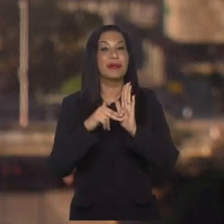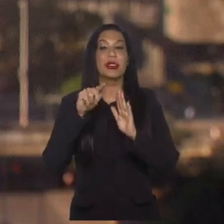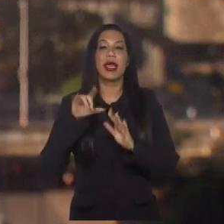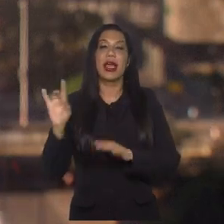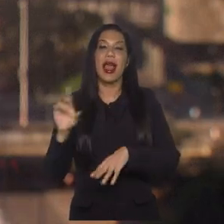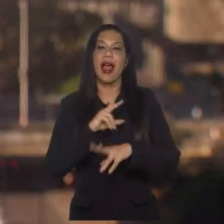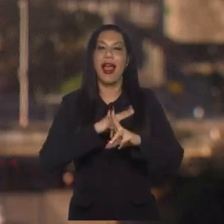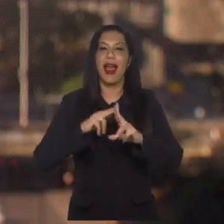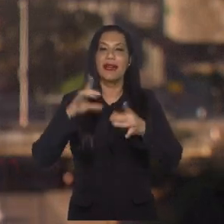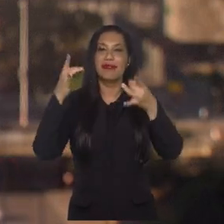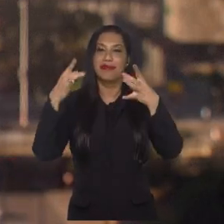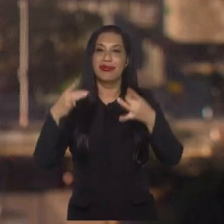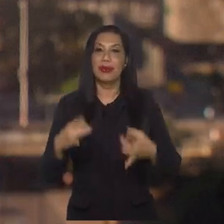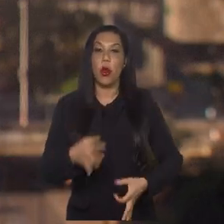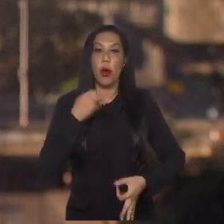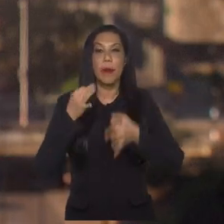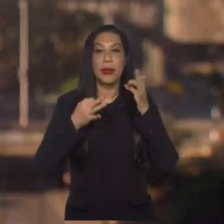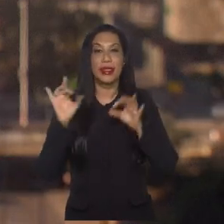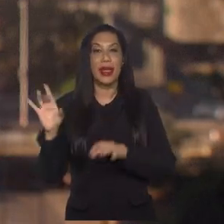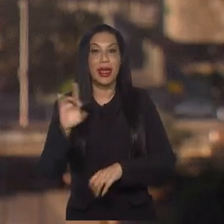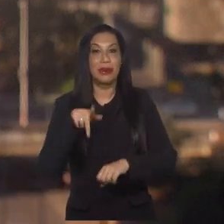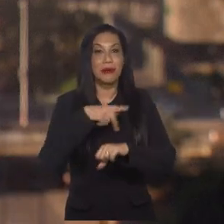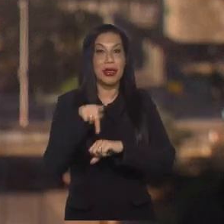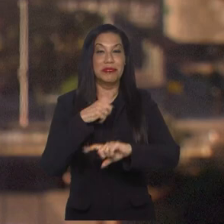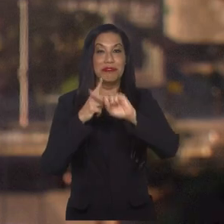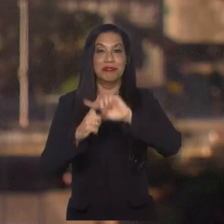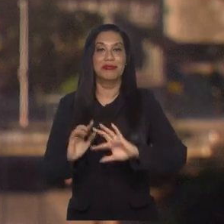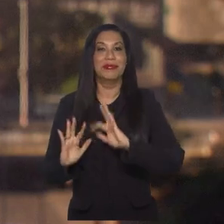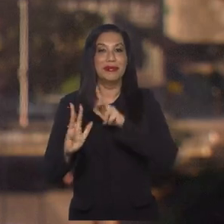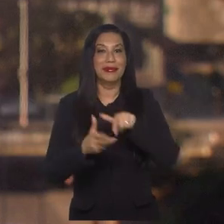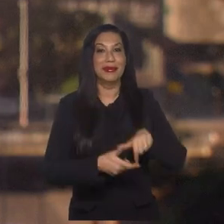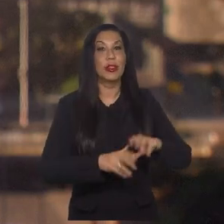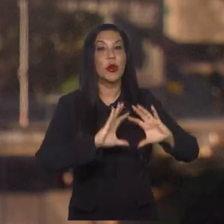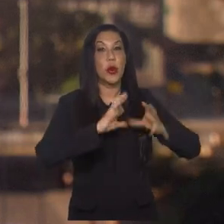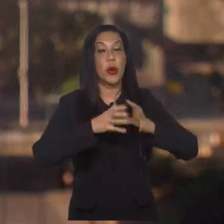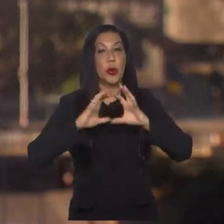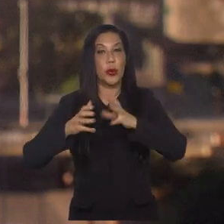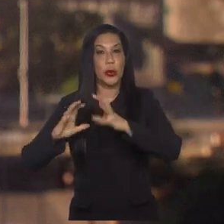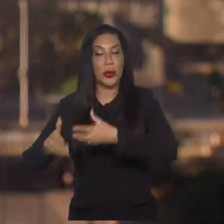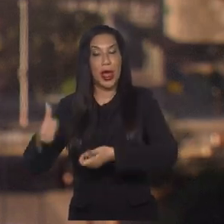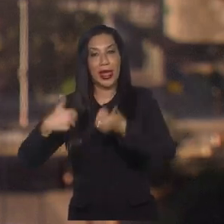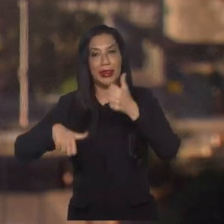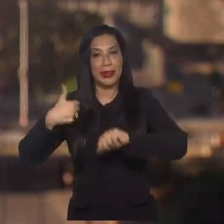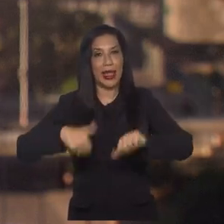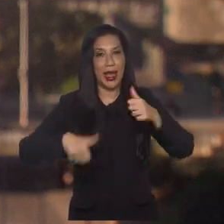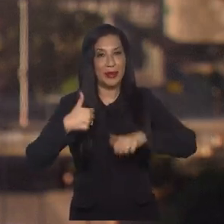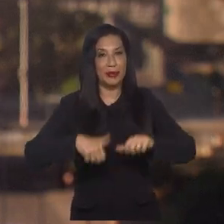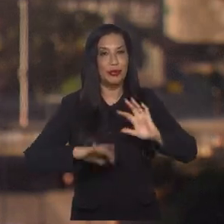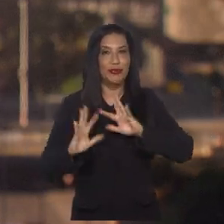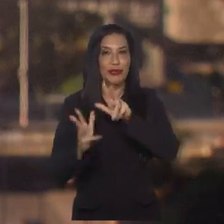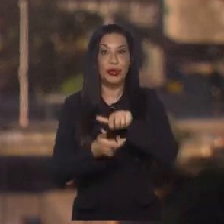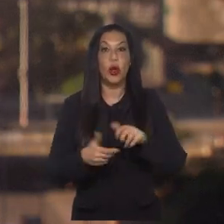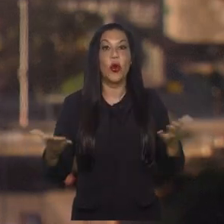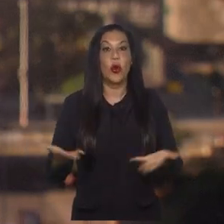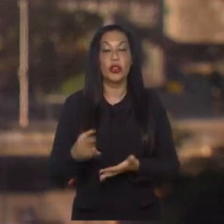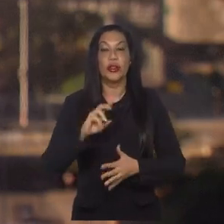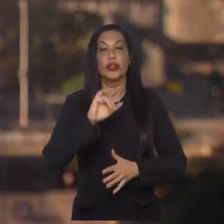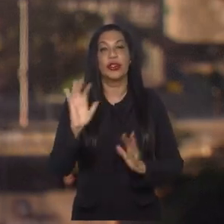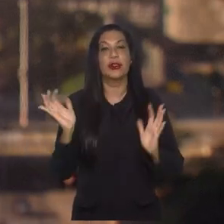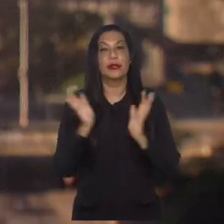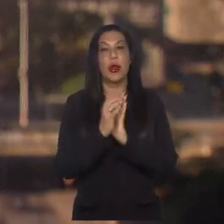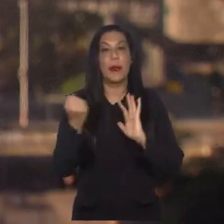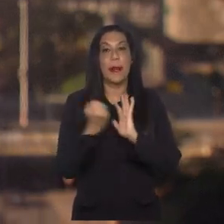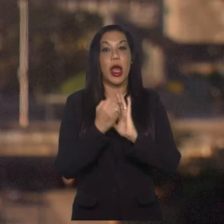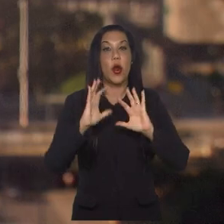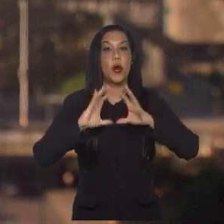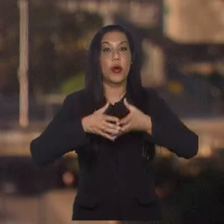episódio a gente detalha e opina sobre cada país participante a partir da análise dos grupos do Mundial. Hoje é dia do Grupo